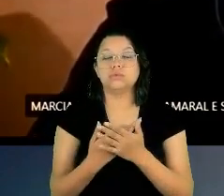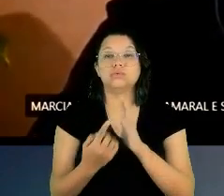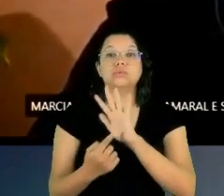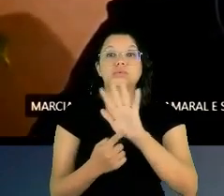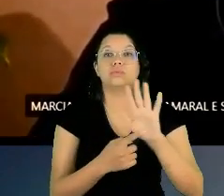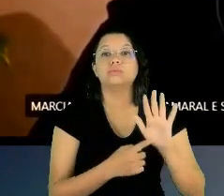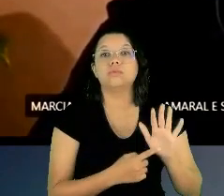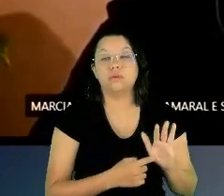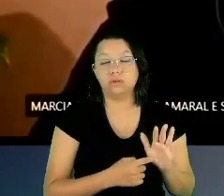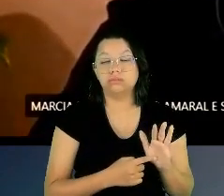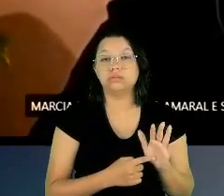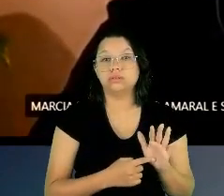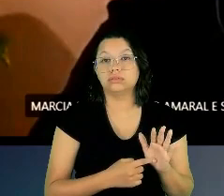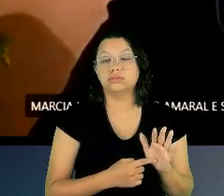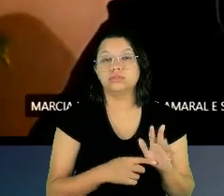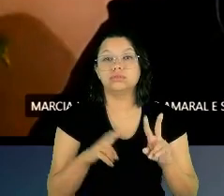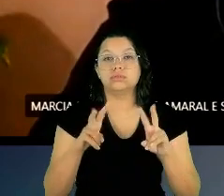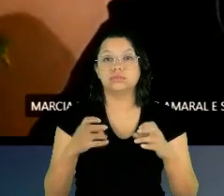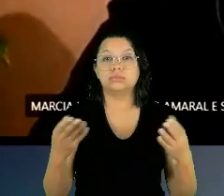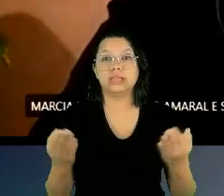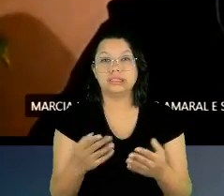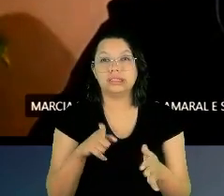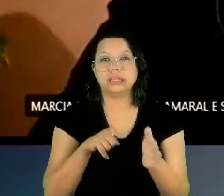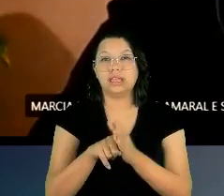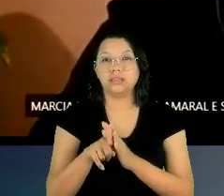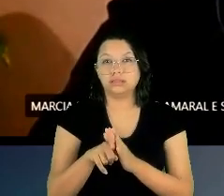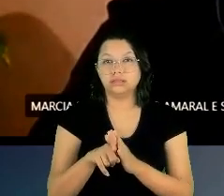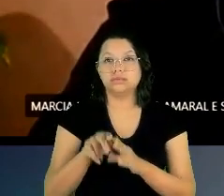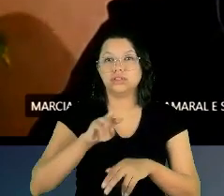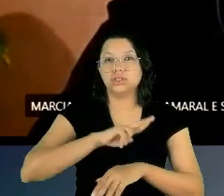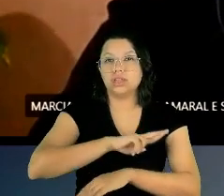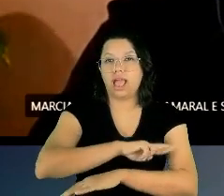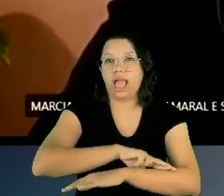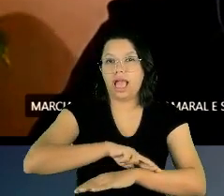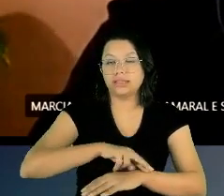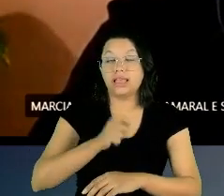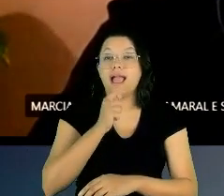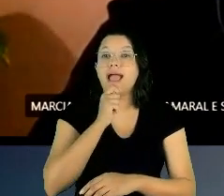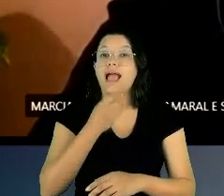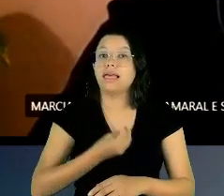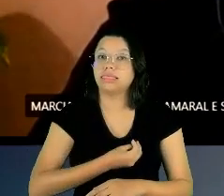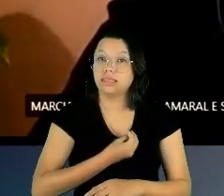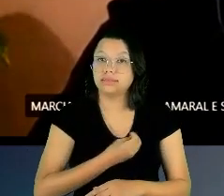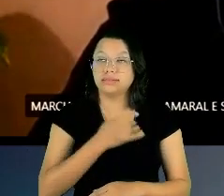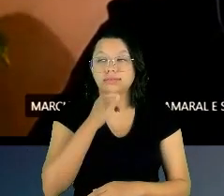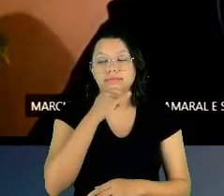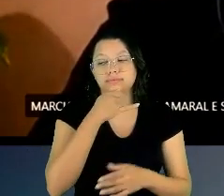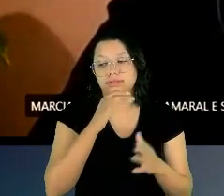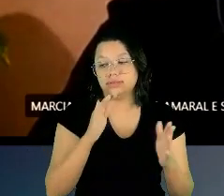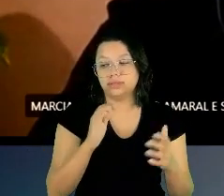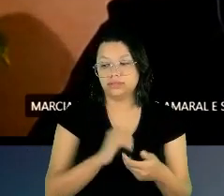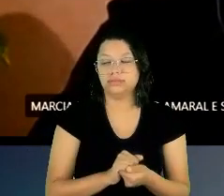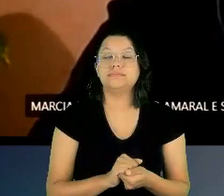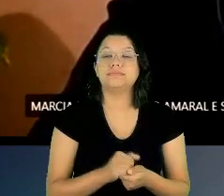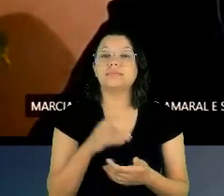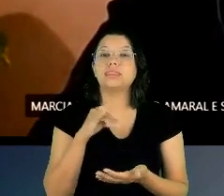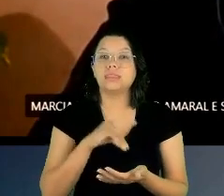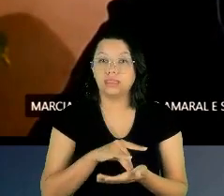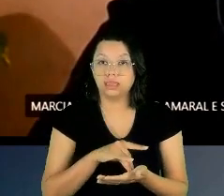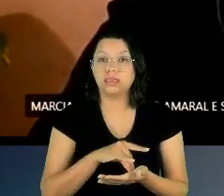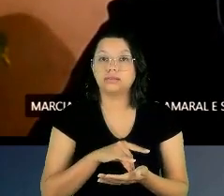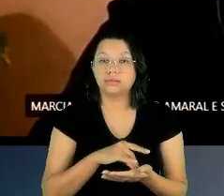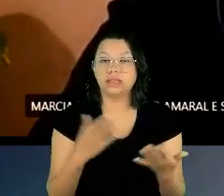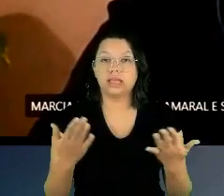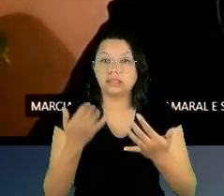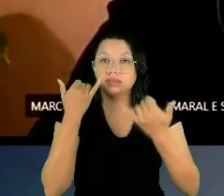Então, é isso que os estudos de neurociência têm mostrado sobre esse viés racial, étnico, que ainda existe,